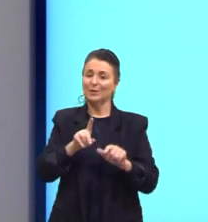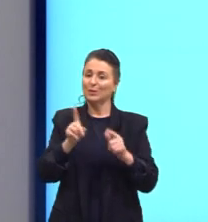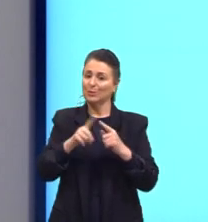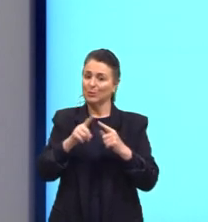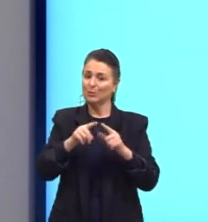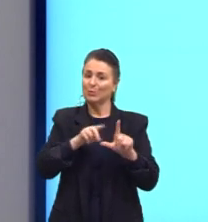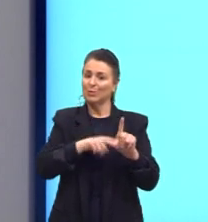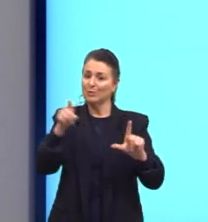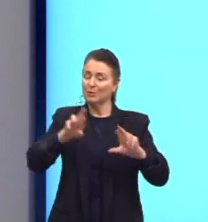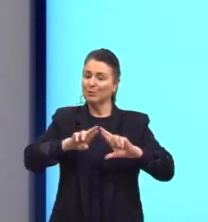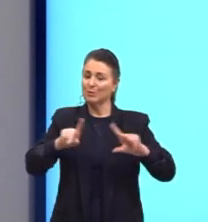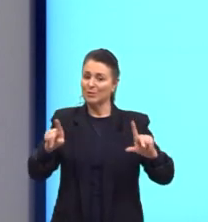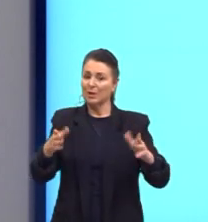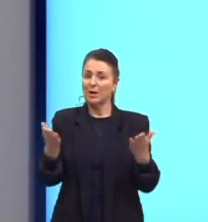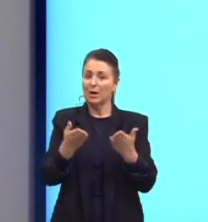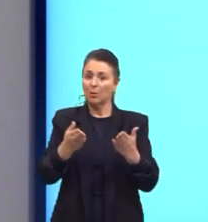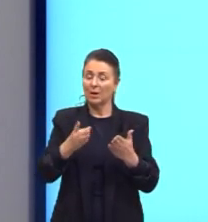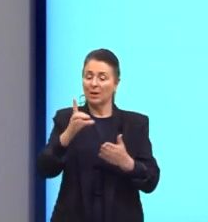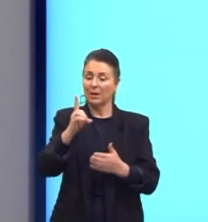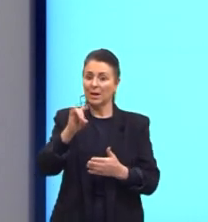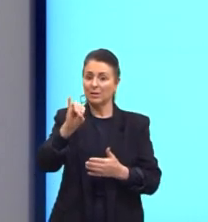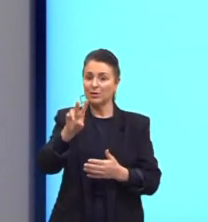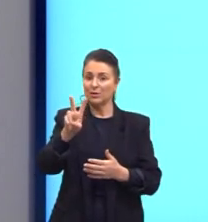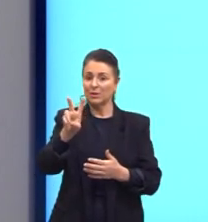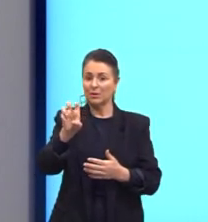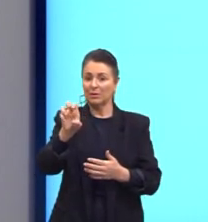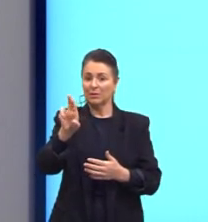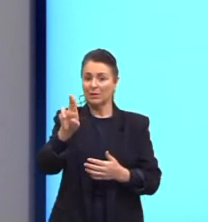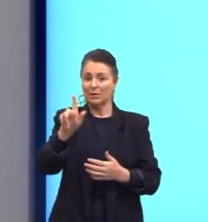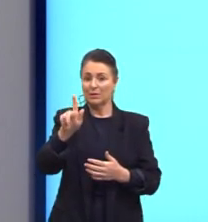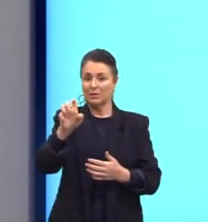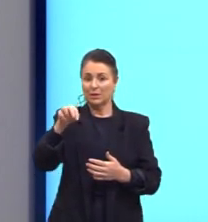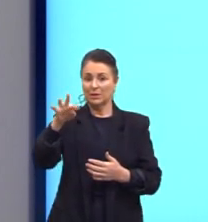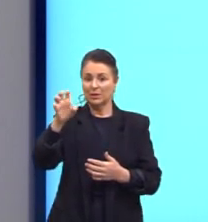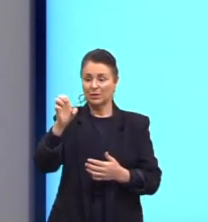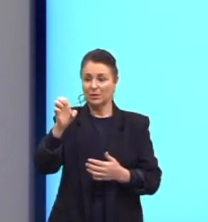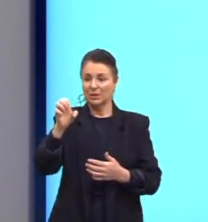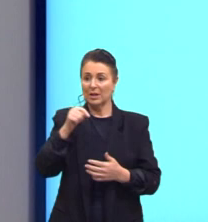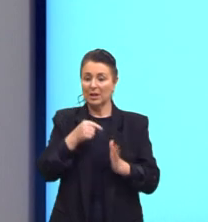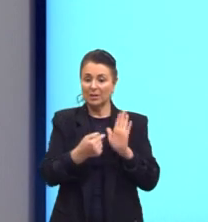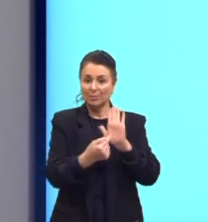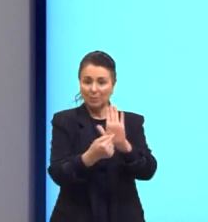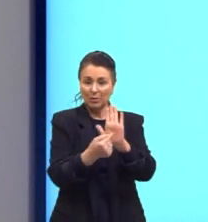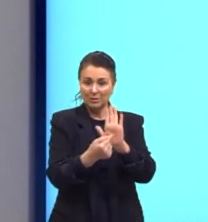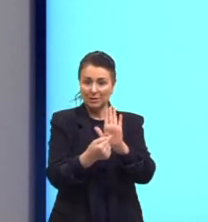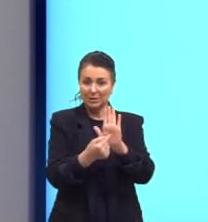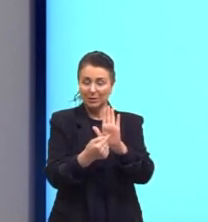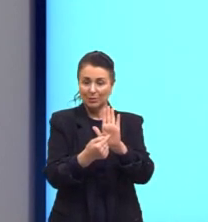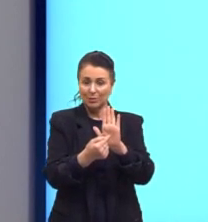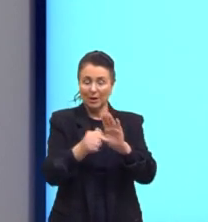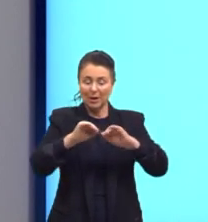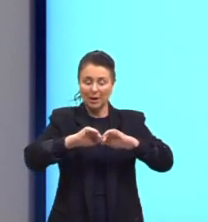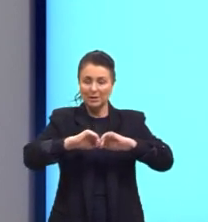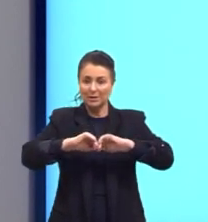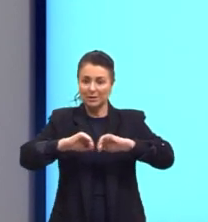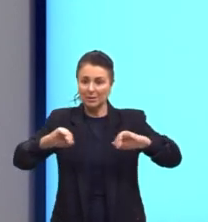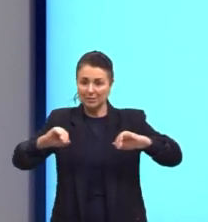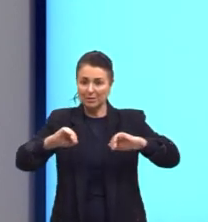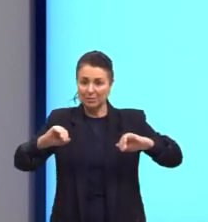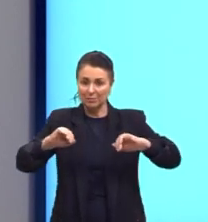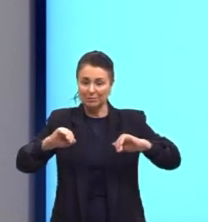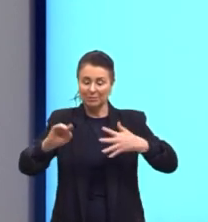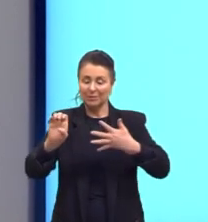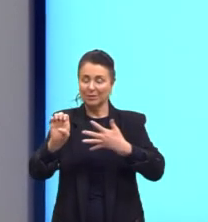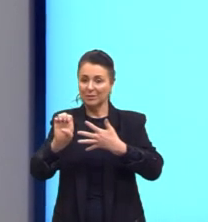já má evolução divergente ó esse nó aqui ele indica cladogênese a separação então a